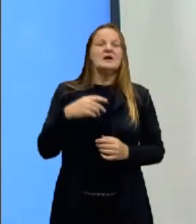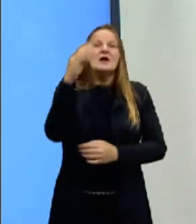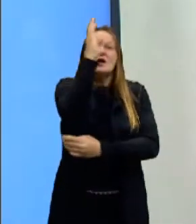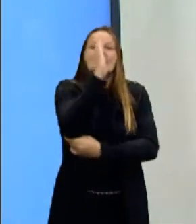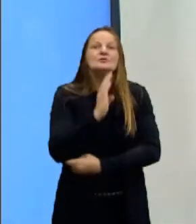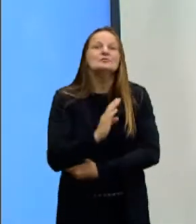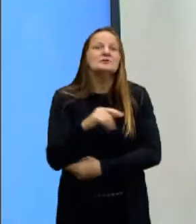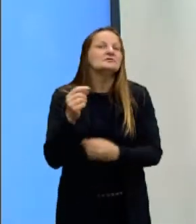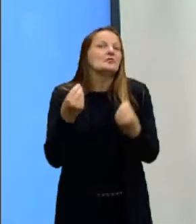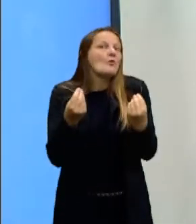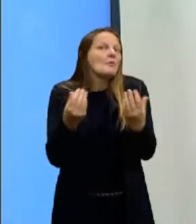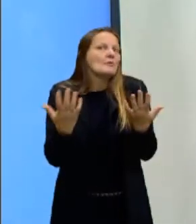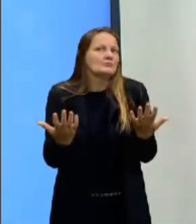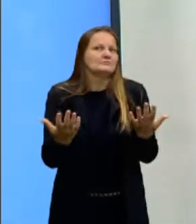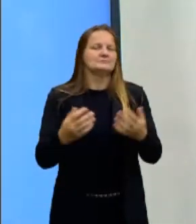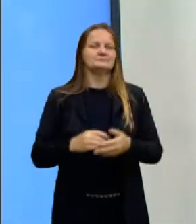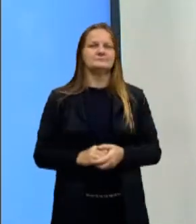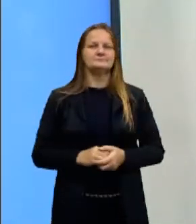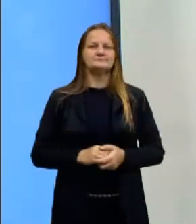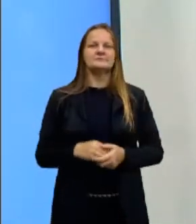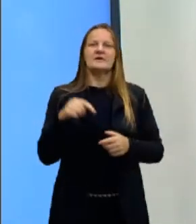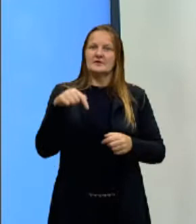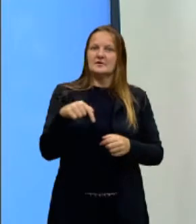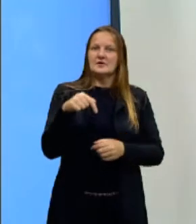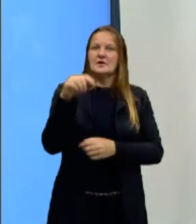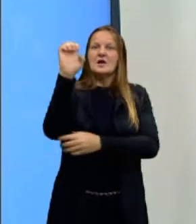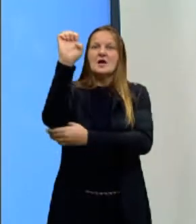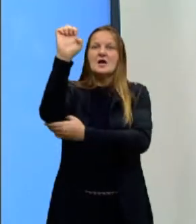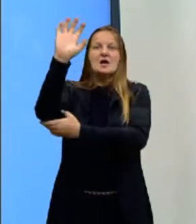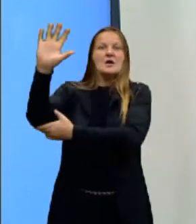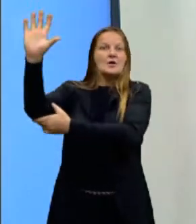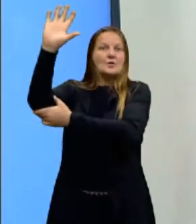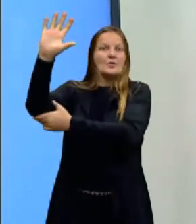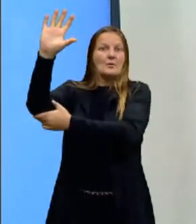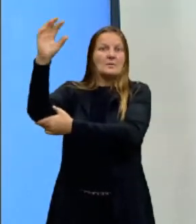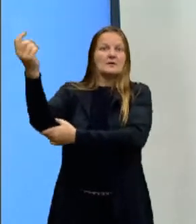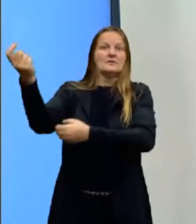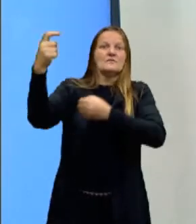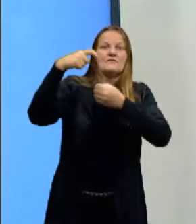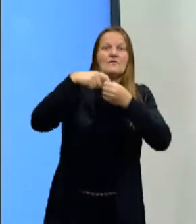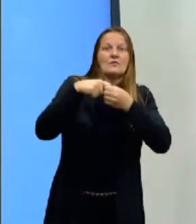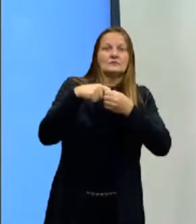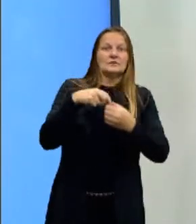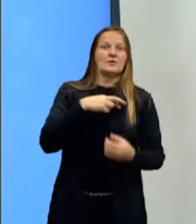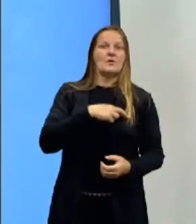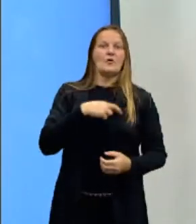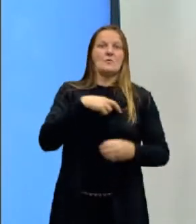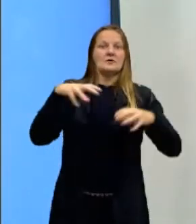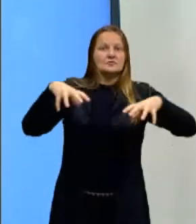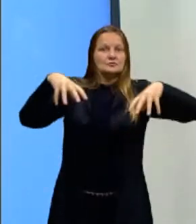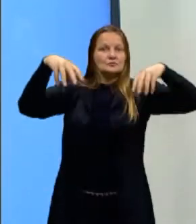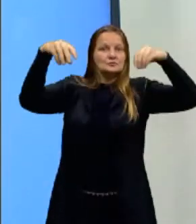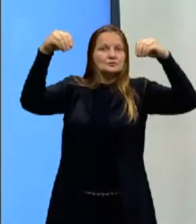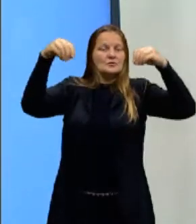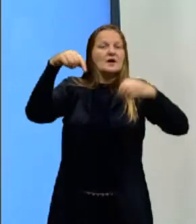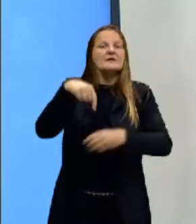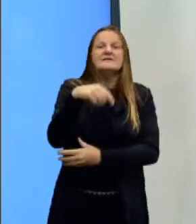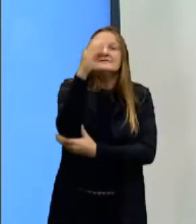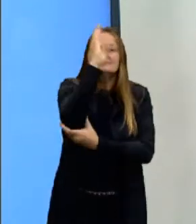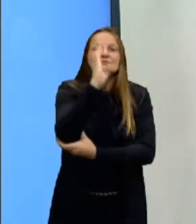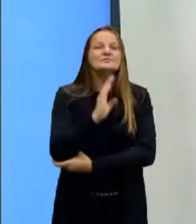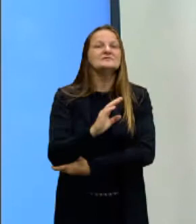diferente né galera por quê Porque como na Europa eles vão voltar o romance medieval aqui no Brasil não teve o romance medieval